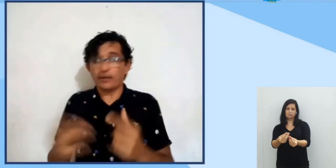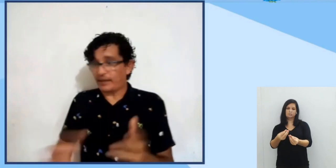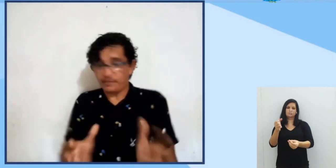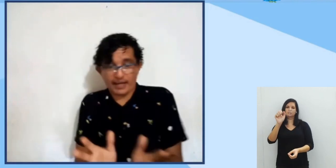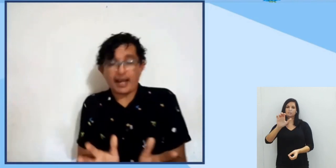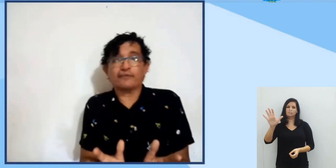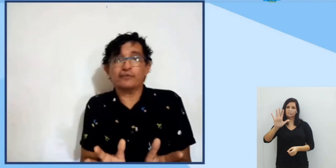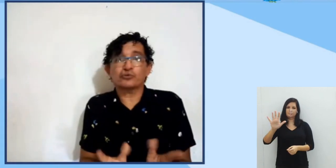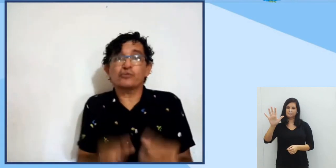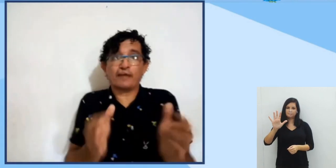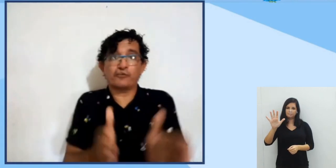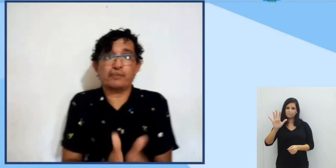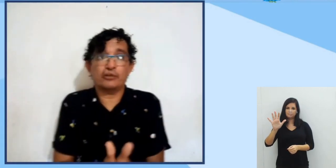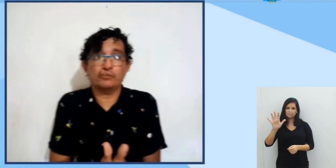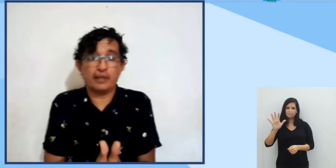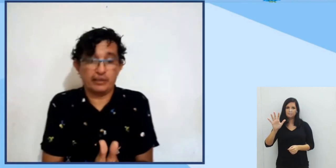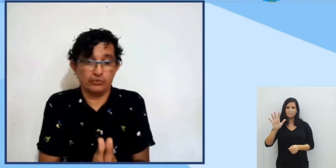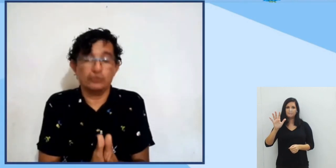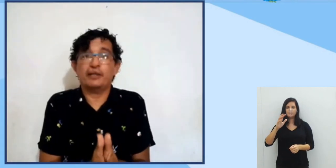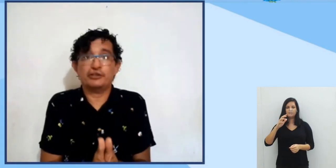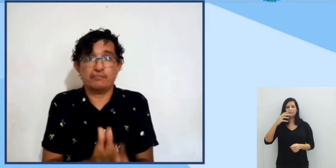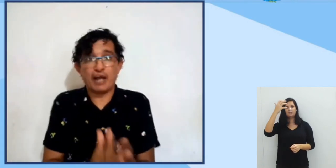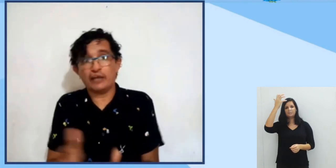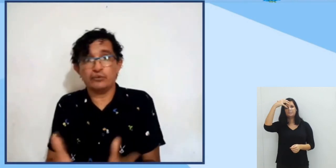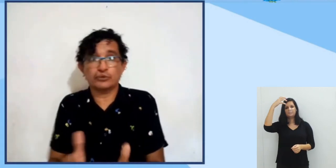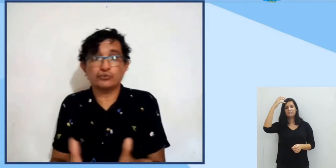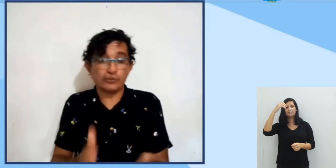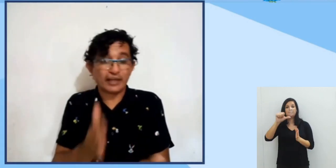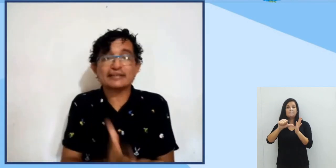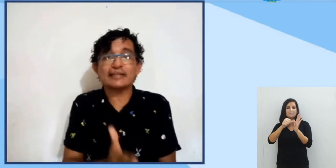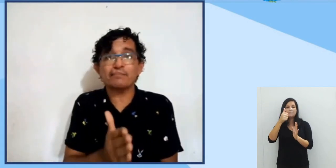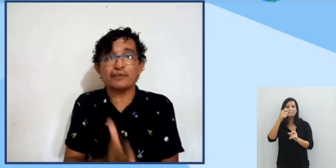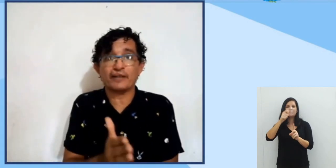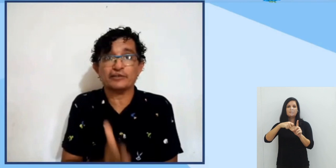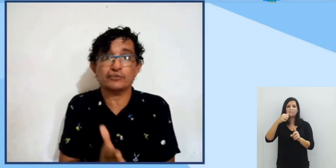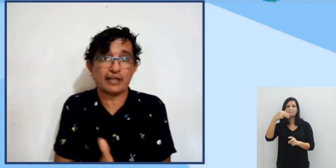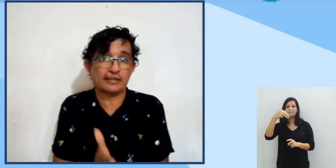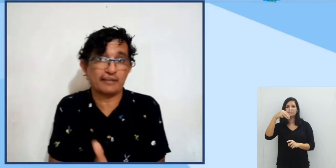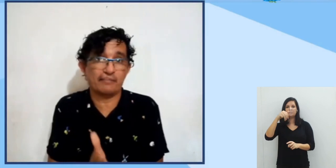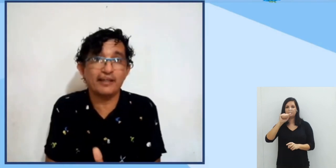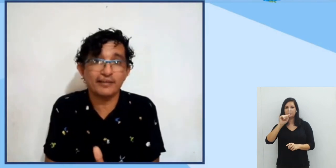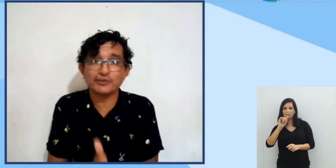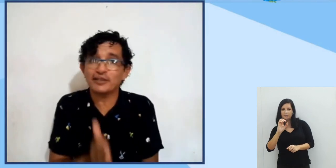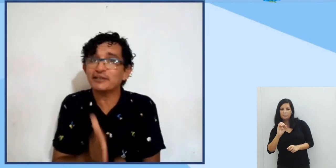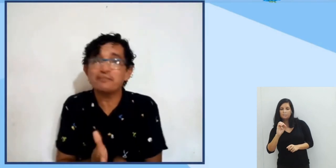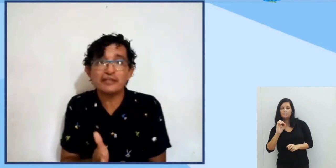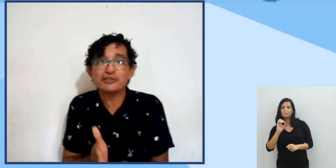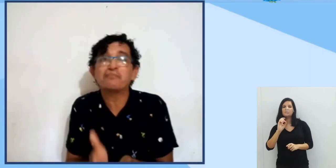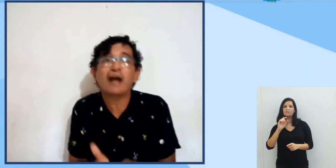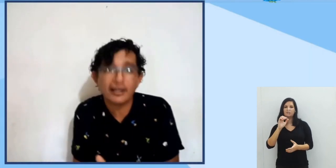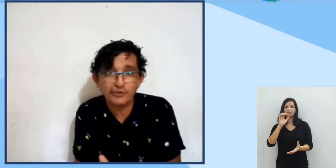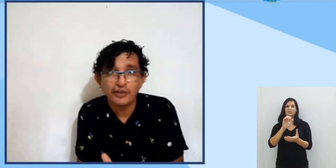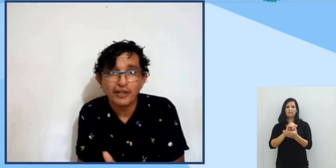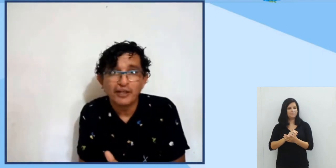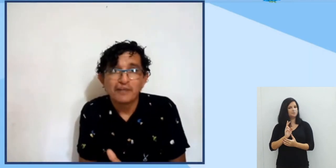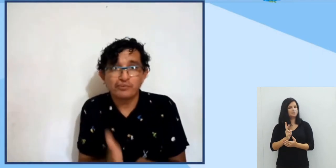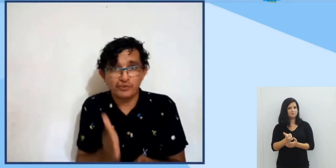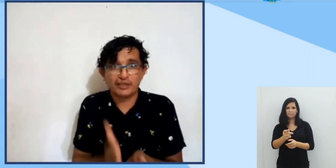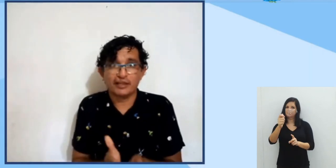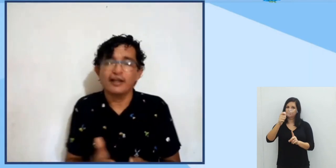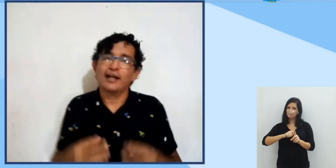Europa. Então aí pegavam, tomavam o primeiro banho no mês de maio ou junho, aí sempre faziam os casamentos nesse mês de